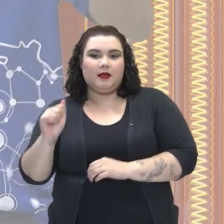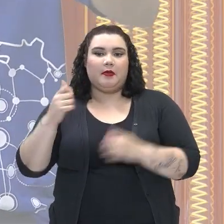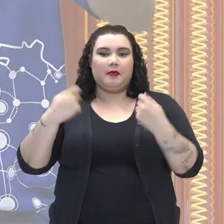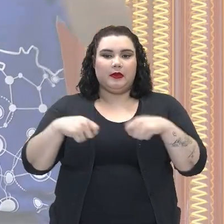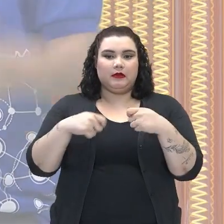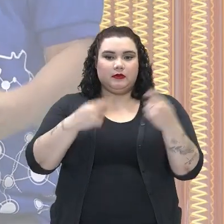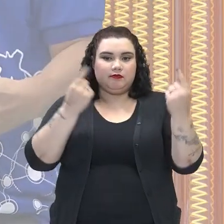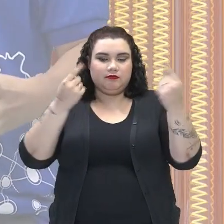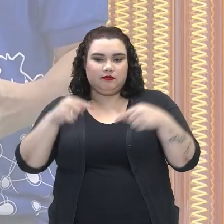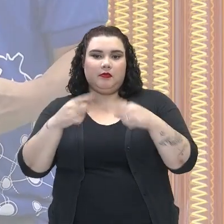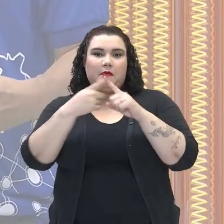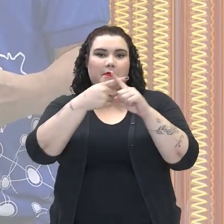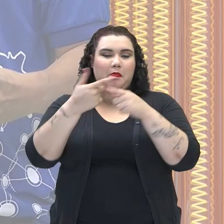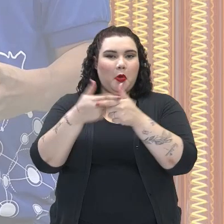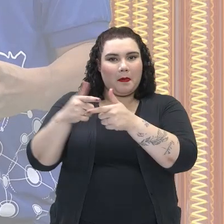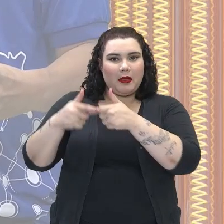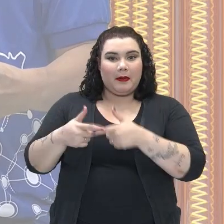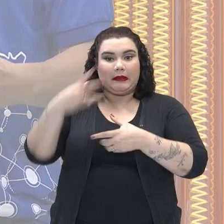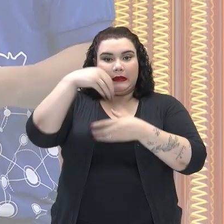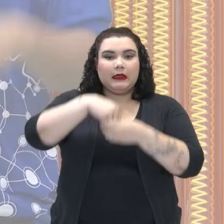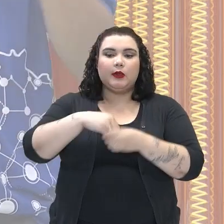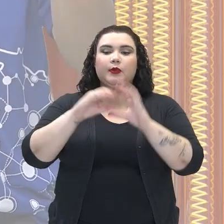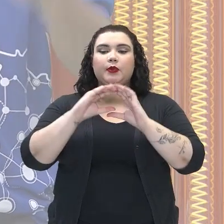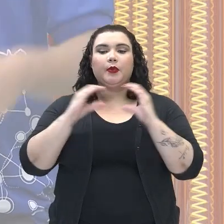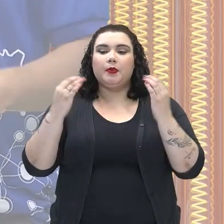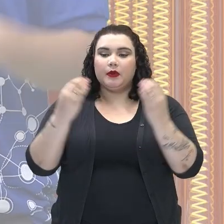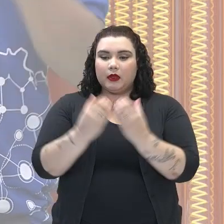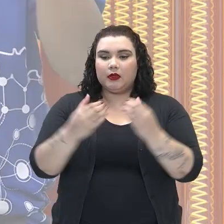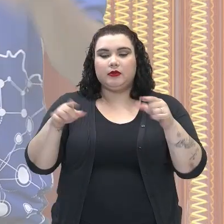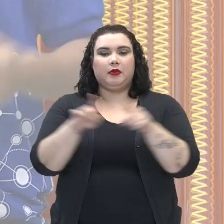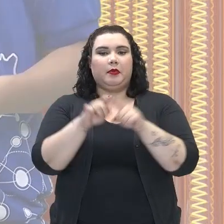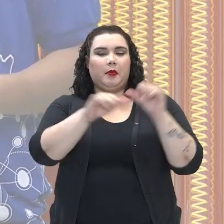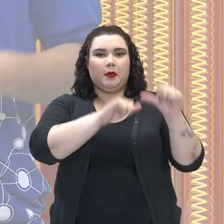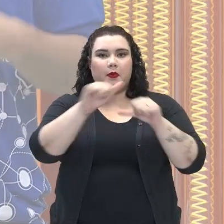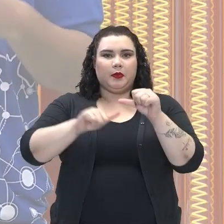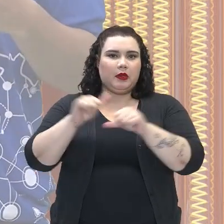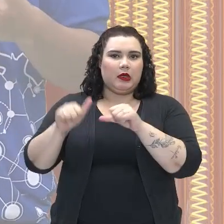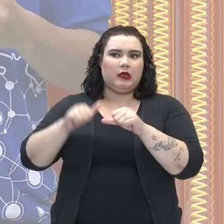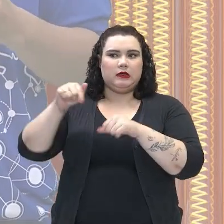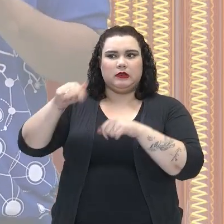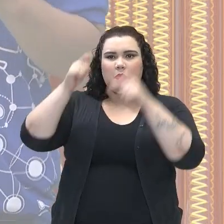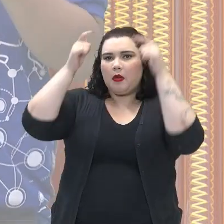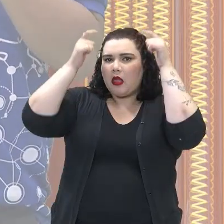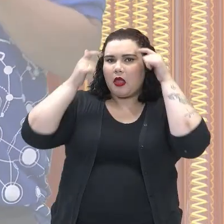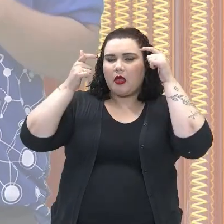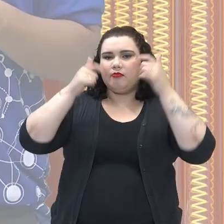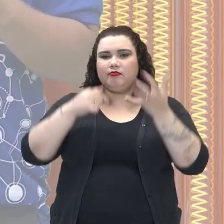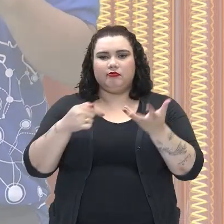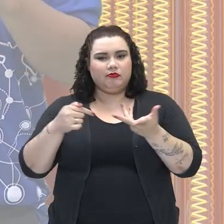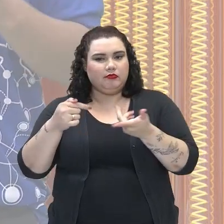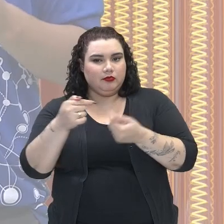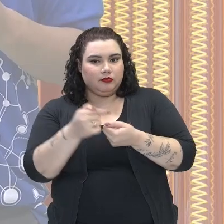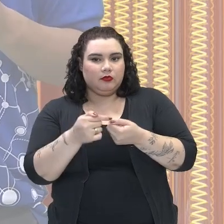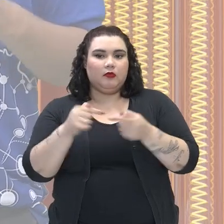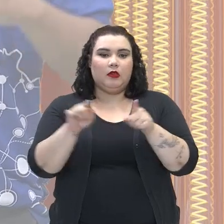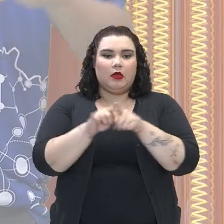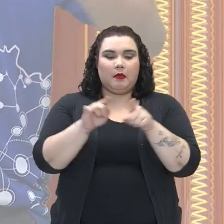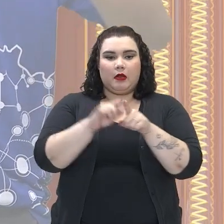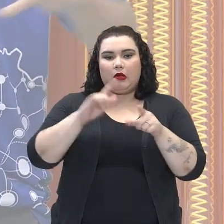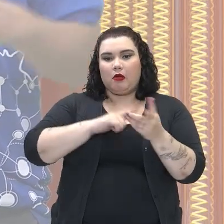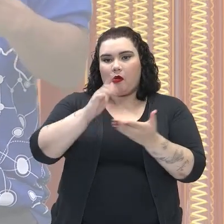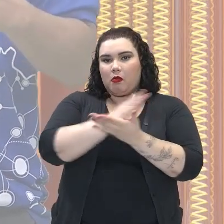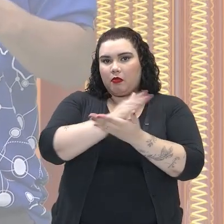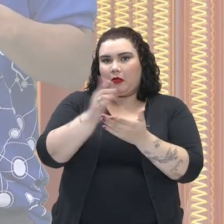situações até mesmo dentro dessa comunidade, né? Tem mudança de reinado e tudo mais, e algumas ameaças